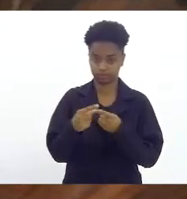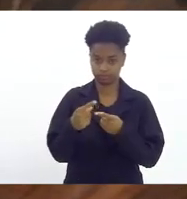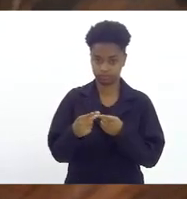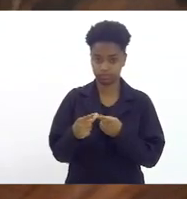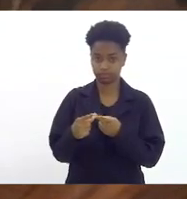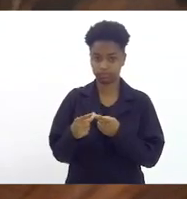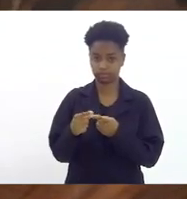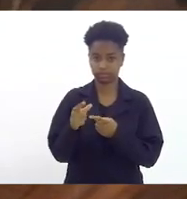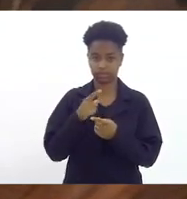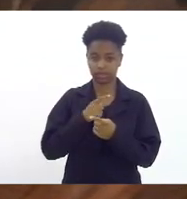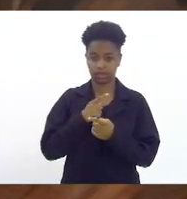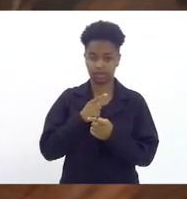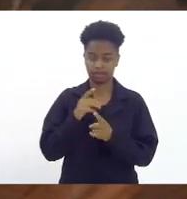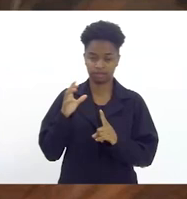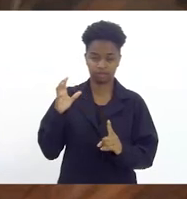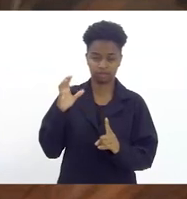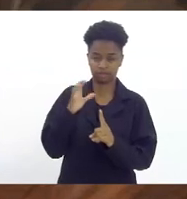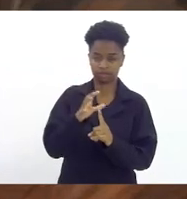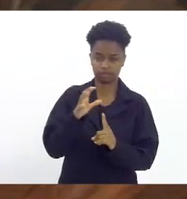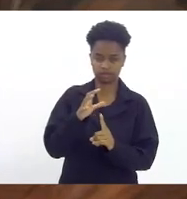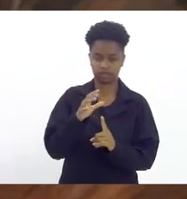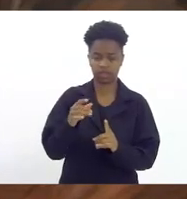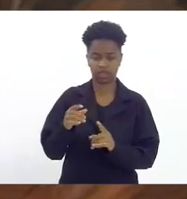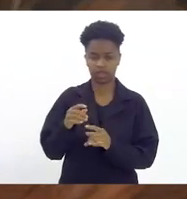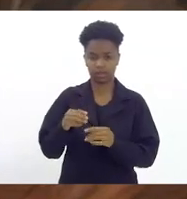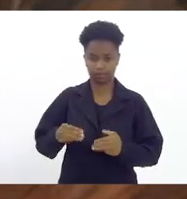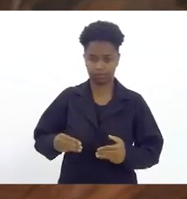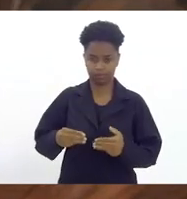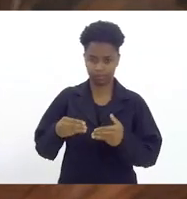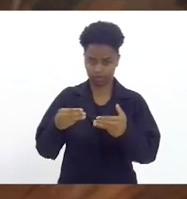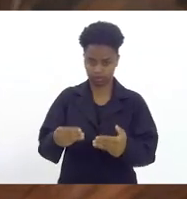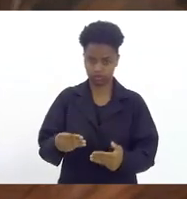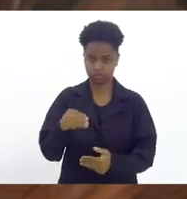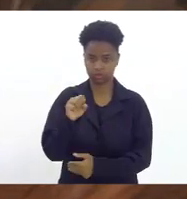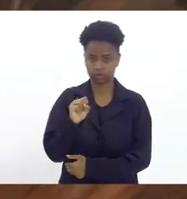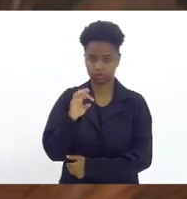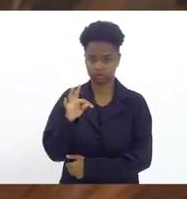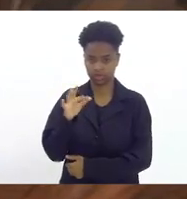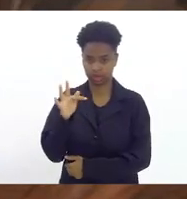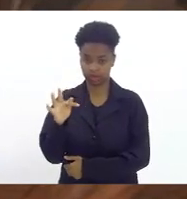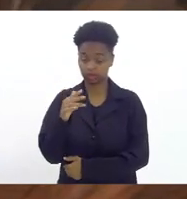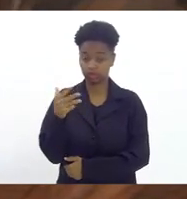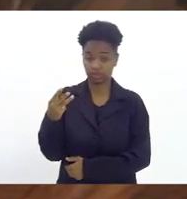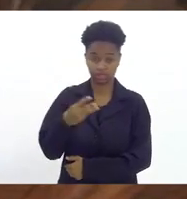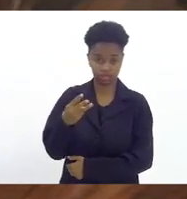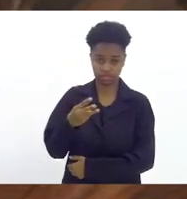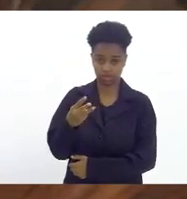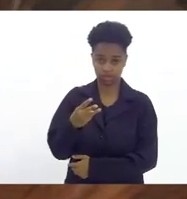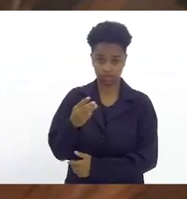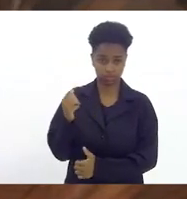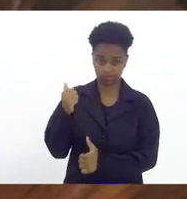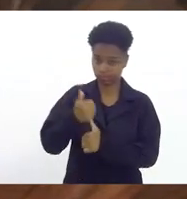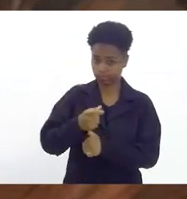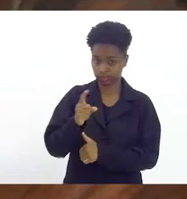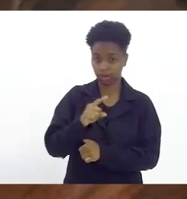ameaçar é ministros do Supremo o terceiro nem chegou a subir pois mentiu no currículo Então